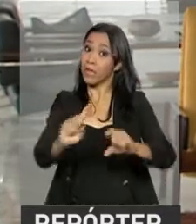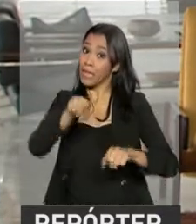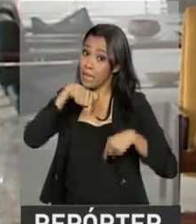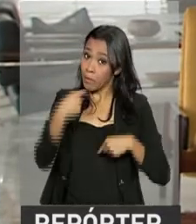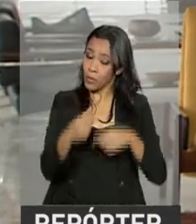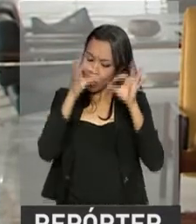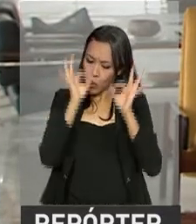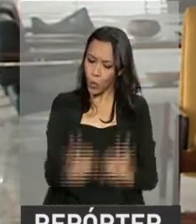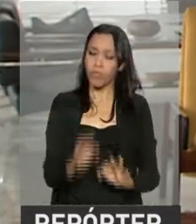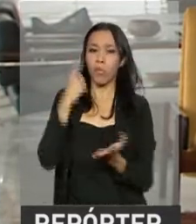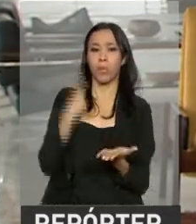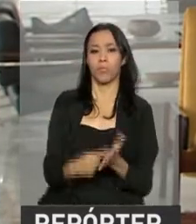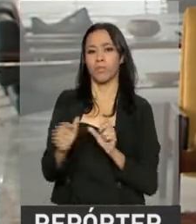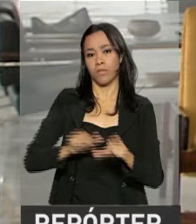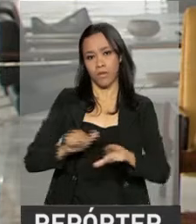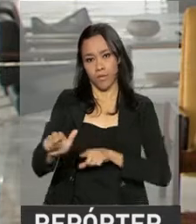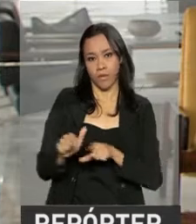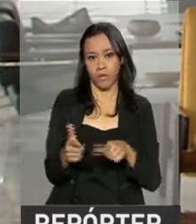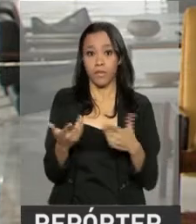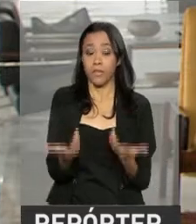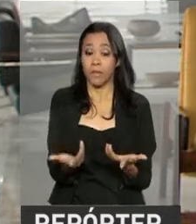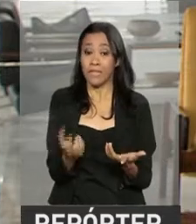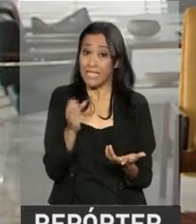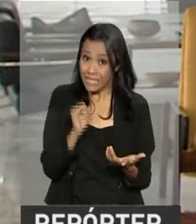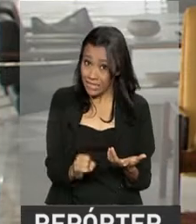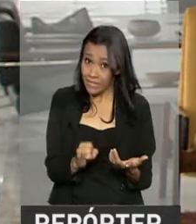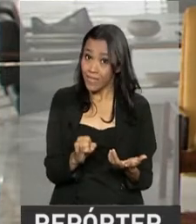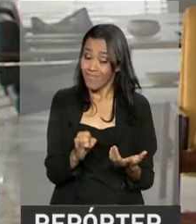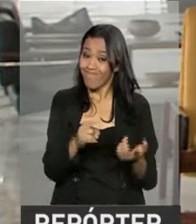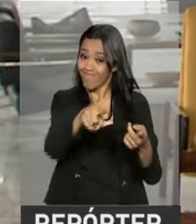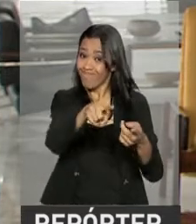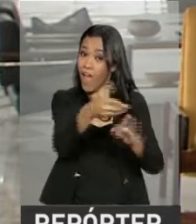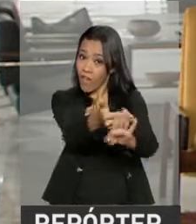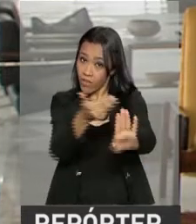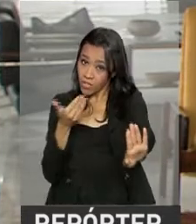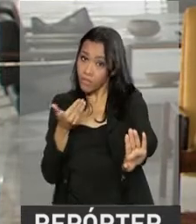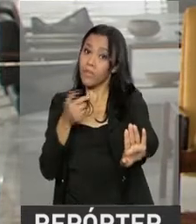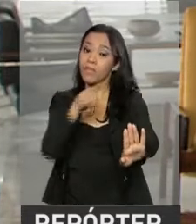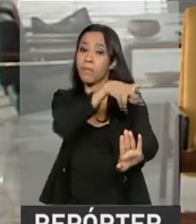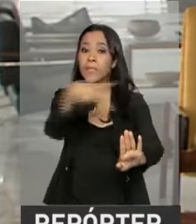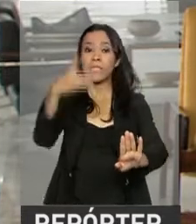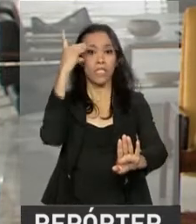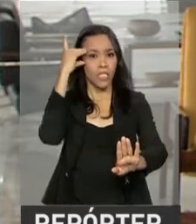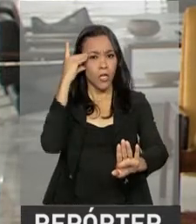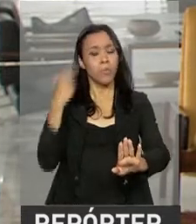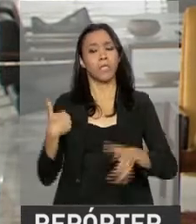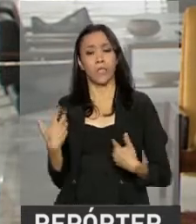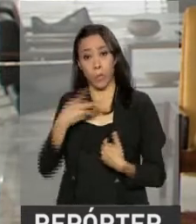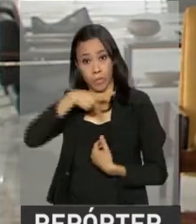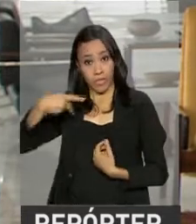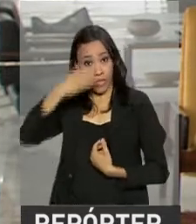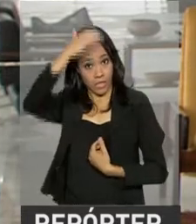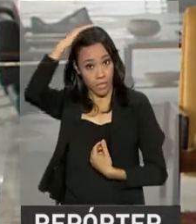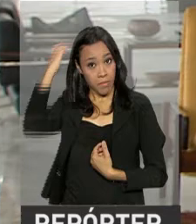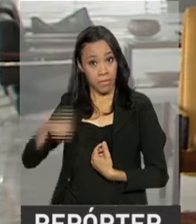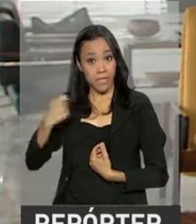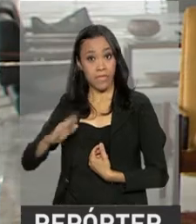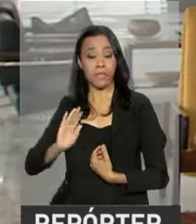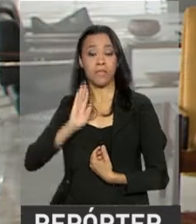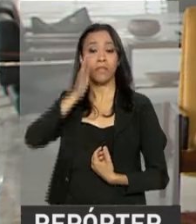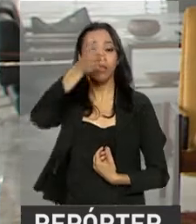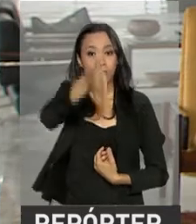confirmar os seus compromissos é possível se confirmado o afastamento o presidente temer deverá ir ao congresso